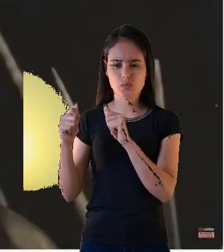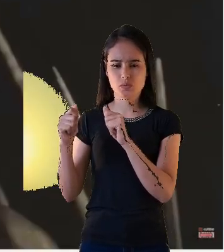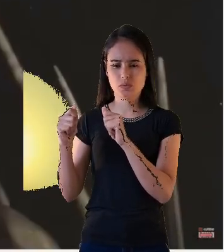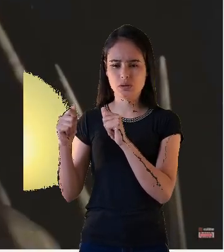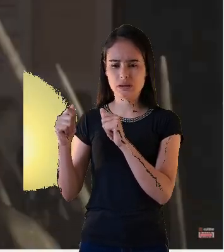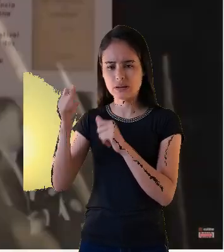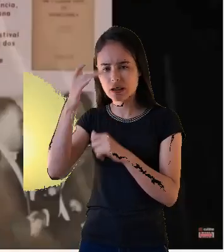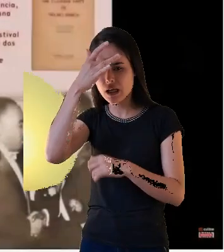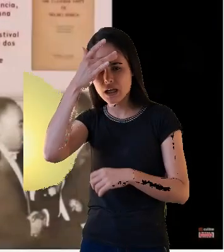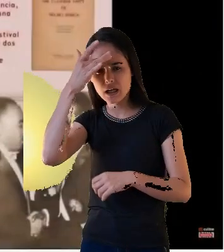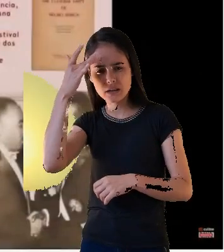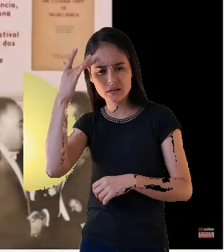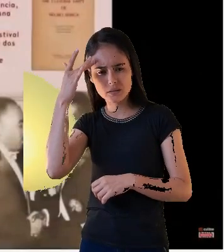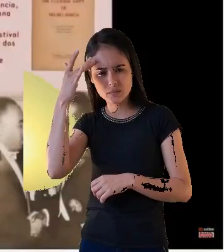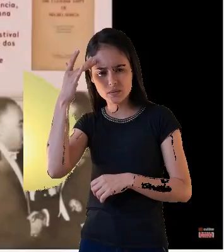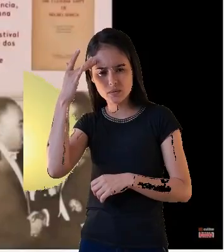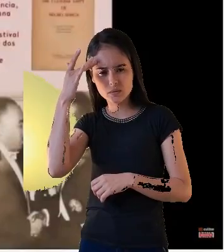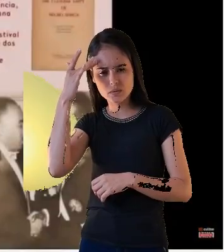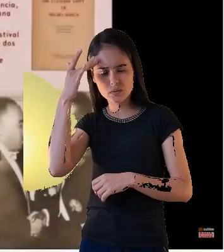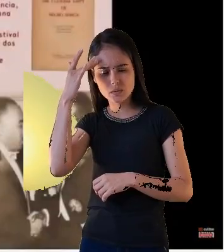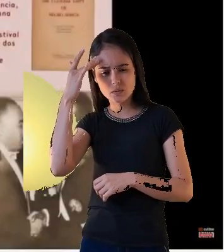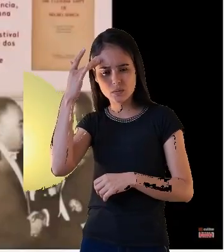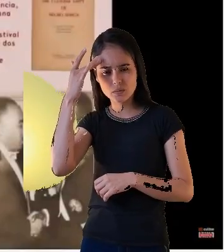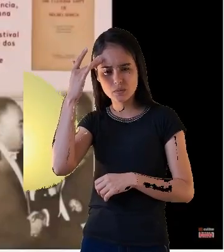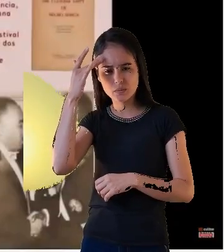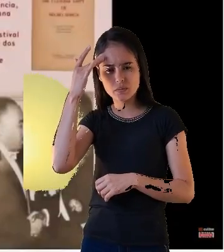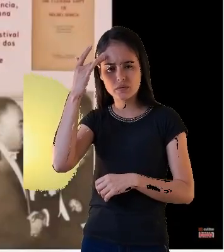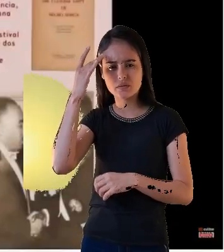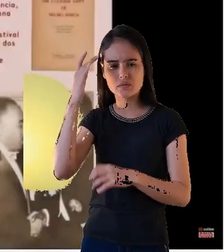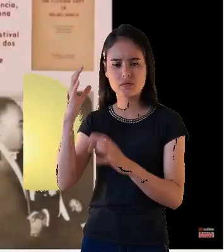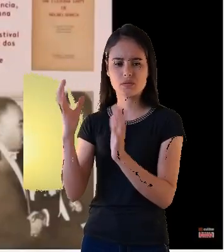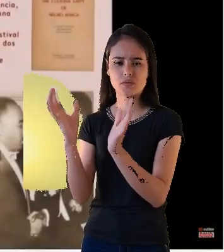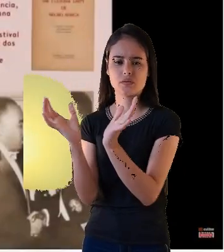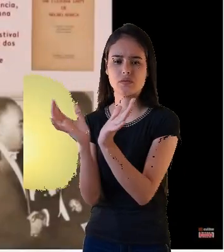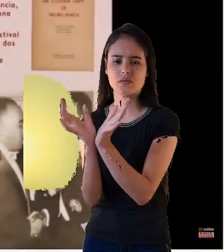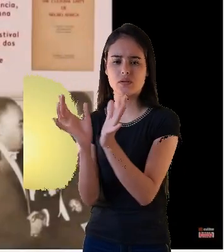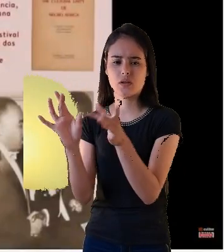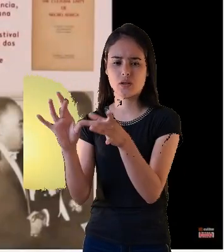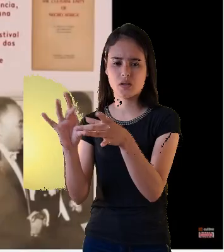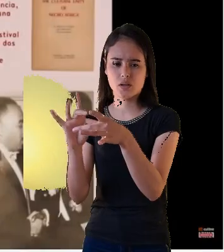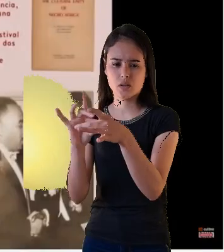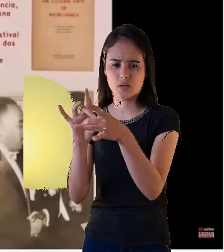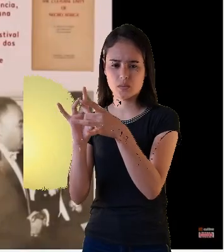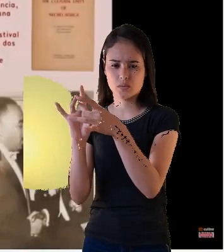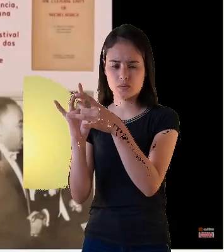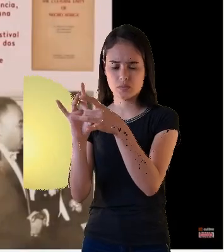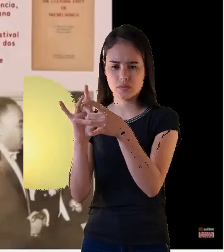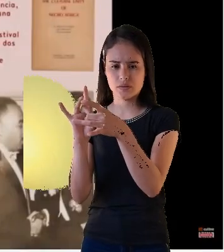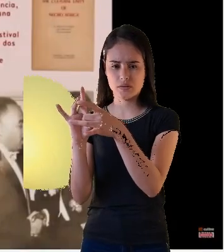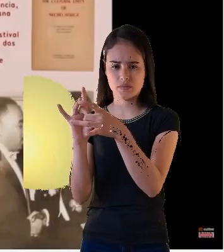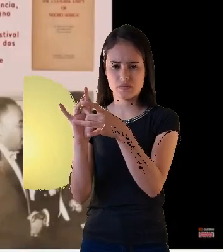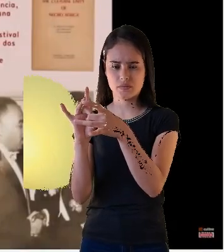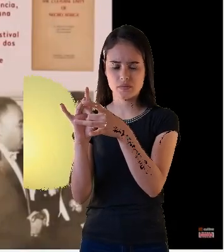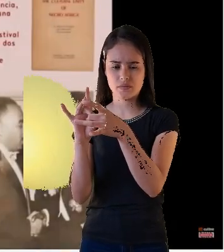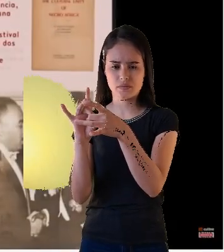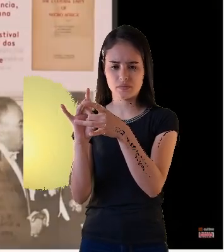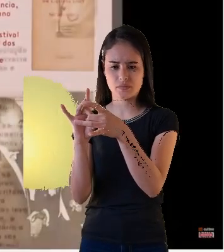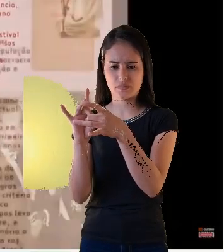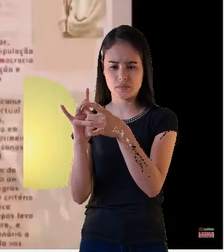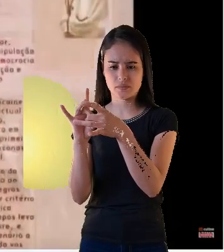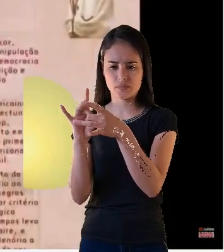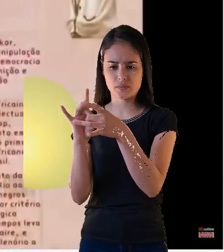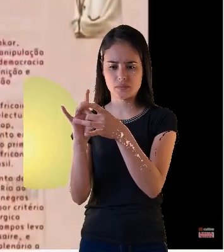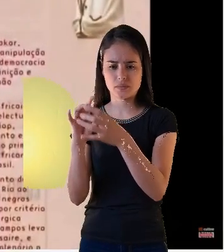Luiz Cardoso. O TEM se unia aos africanos e antilhanos do movimento da negritude, como os poetas Leopoldo Sédar